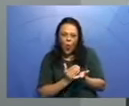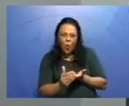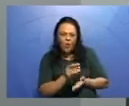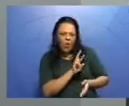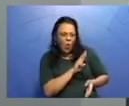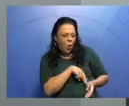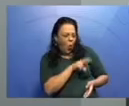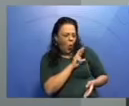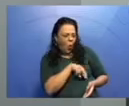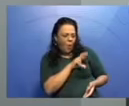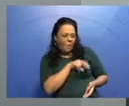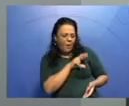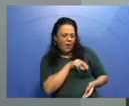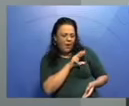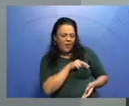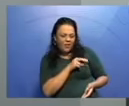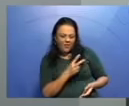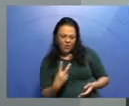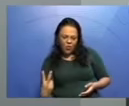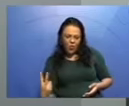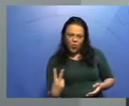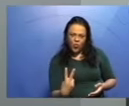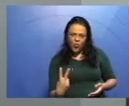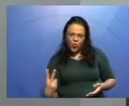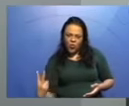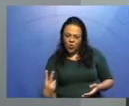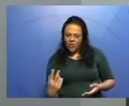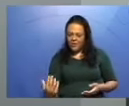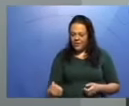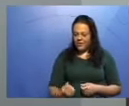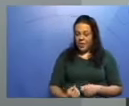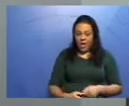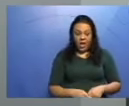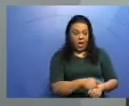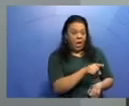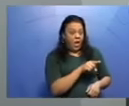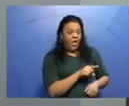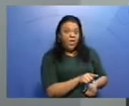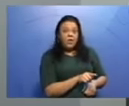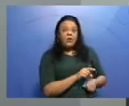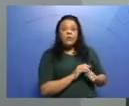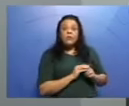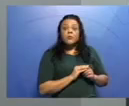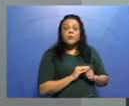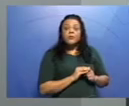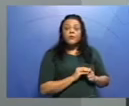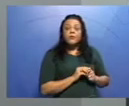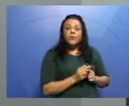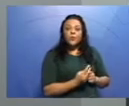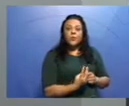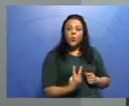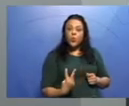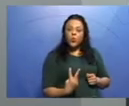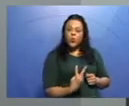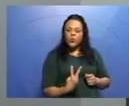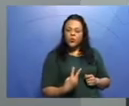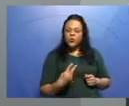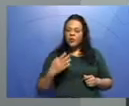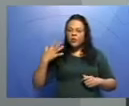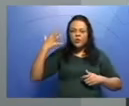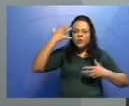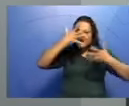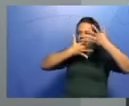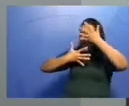um passo que foi dado para os dois. Nesse momento, eles se